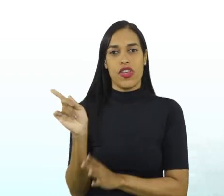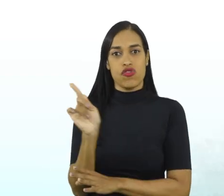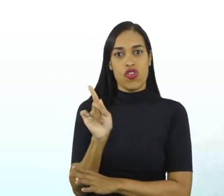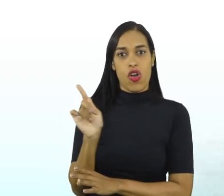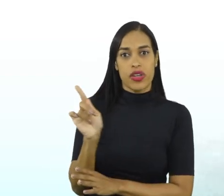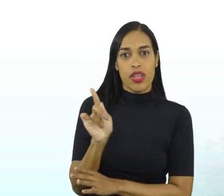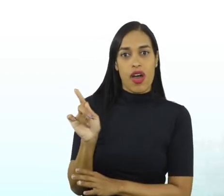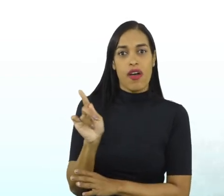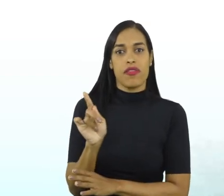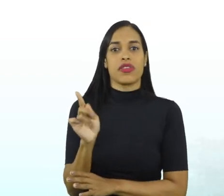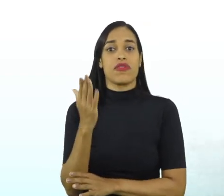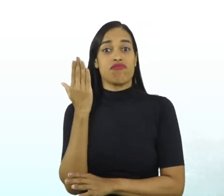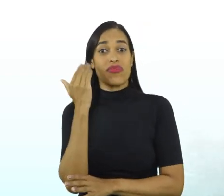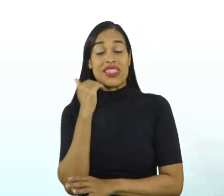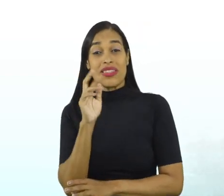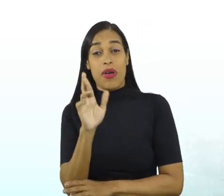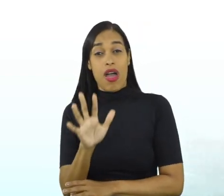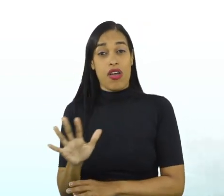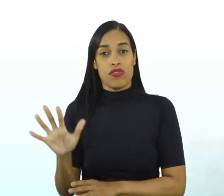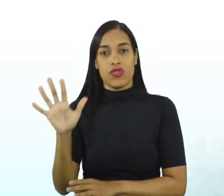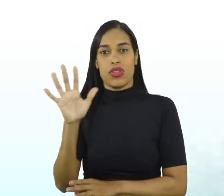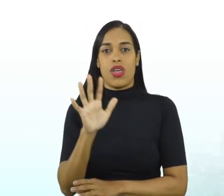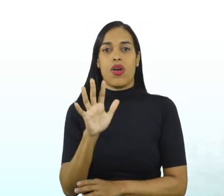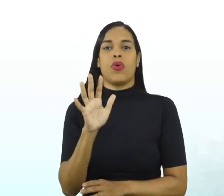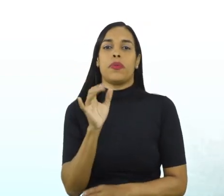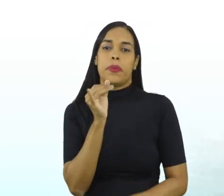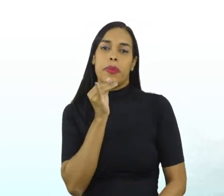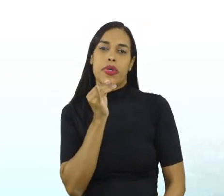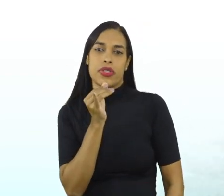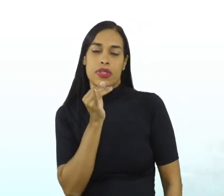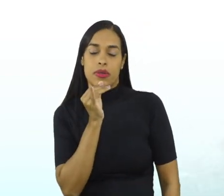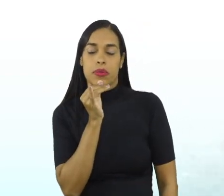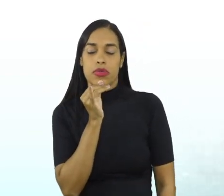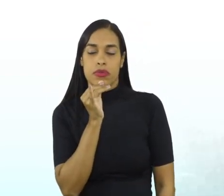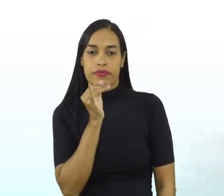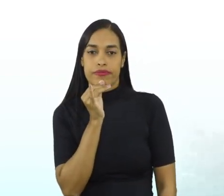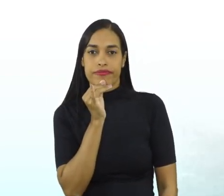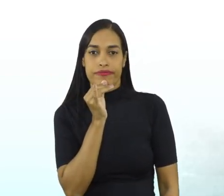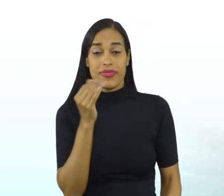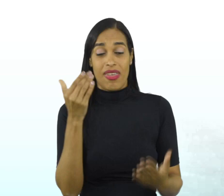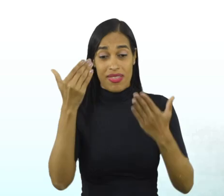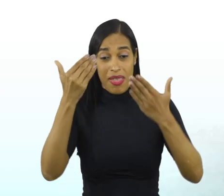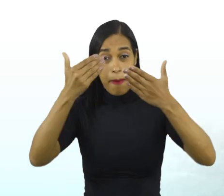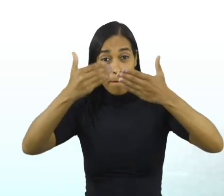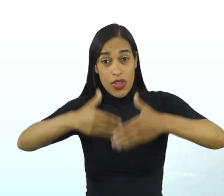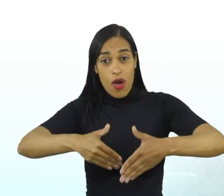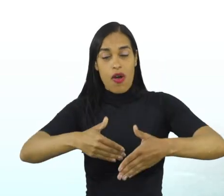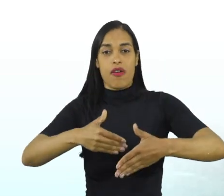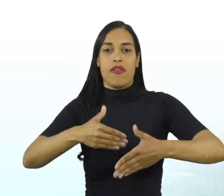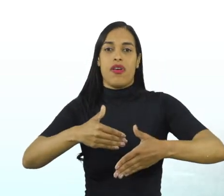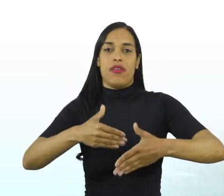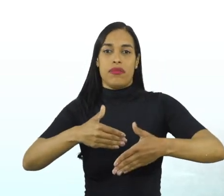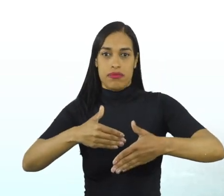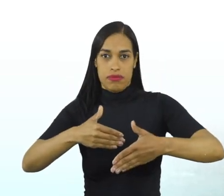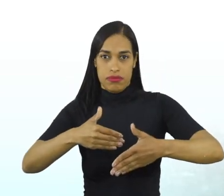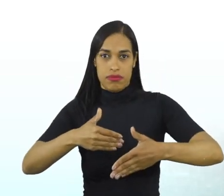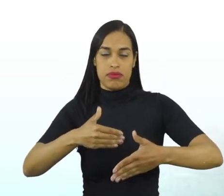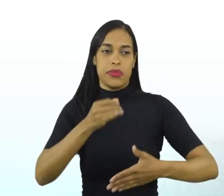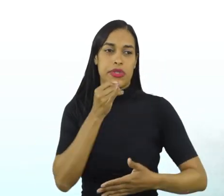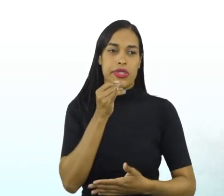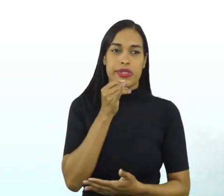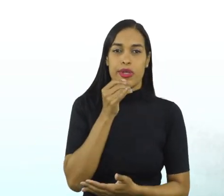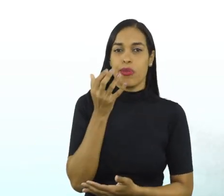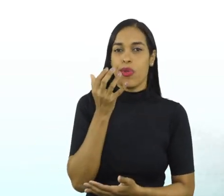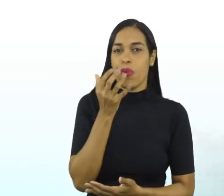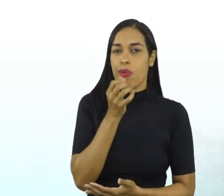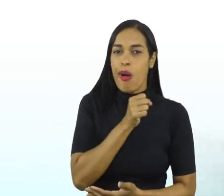Você já sabe que são os regionalismos. Então, por exemplo, fera, se na prova lá ele coloca uma música,